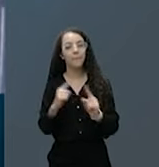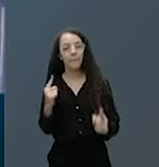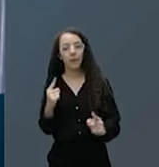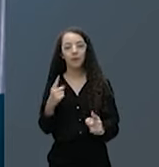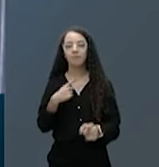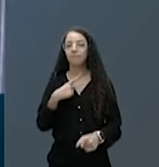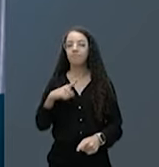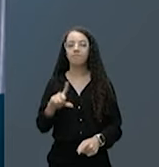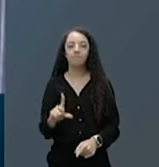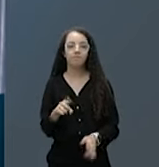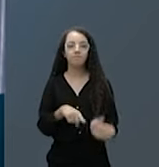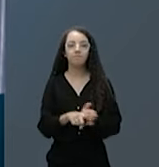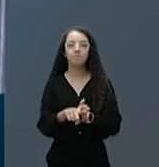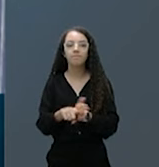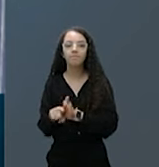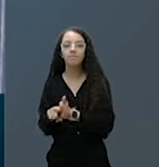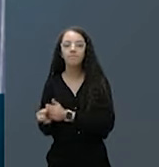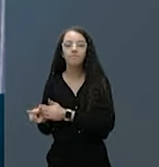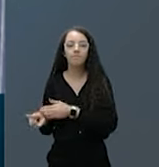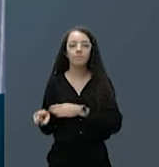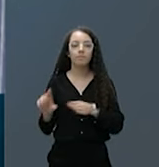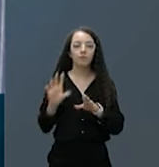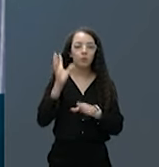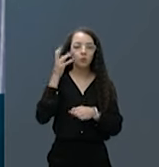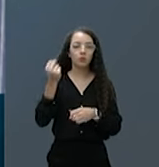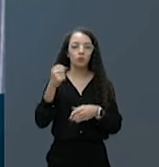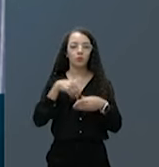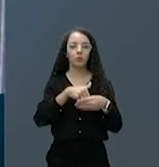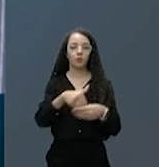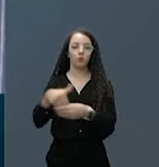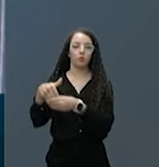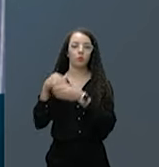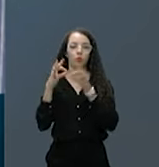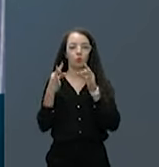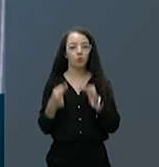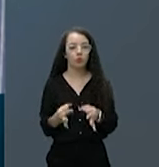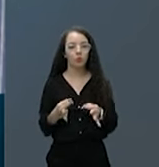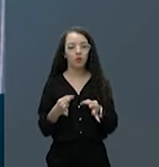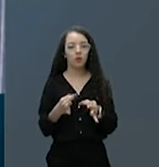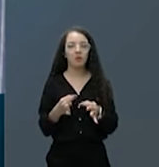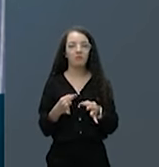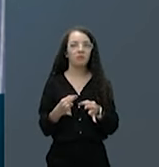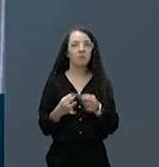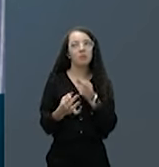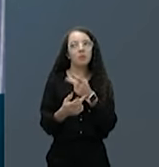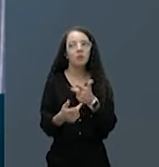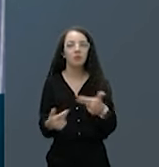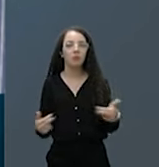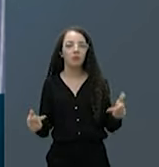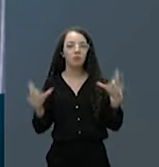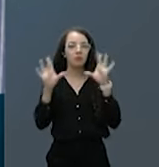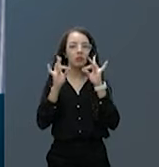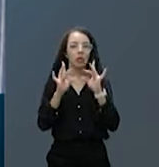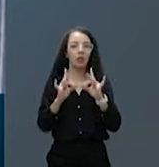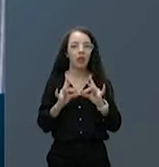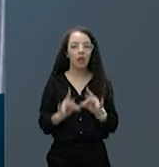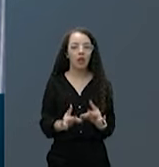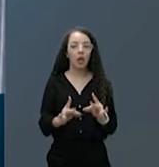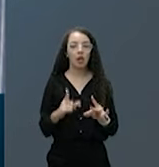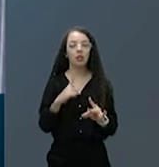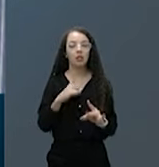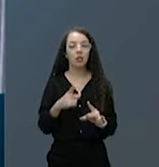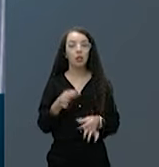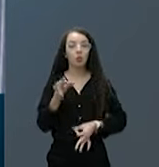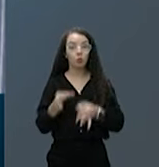do acórdão embargado, nenhuma consideração ou emissão de juízo de valor